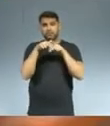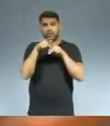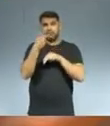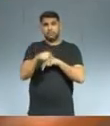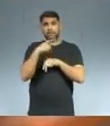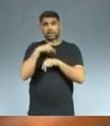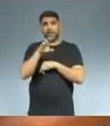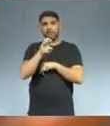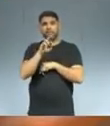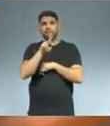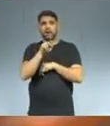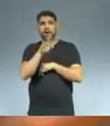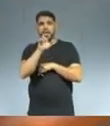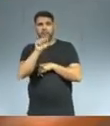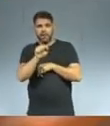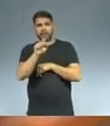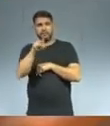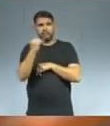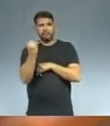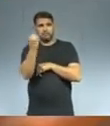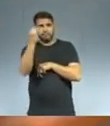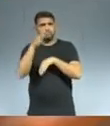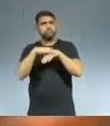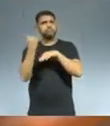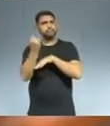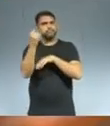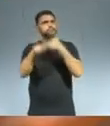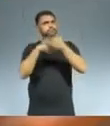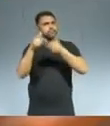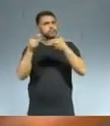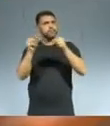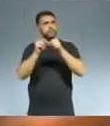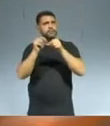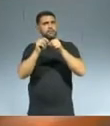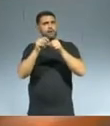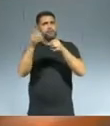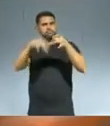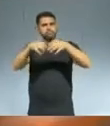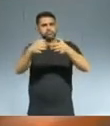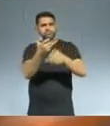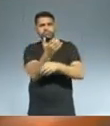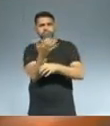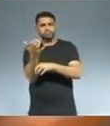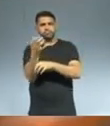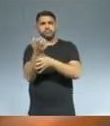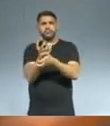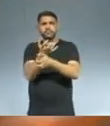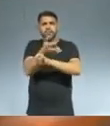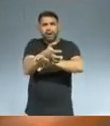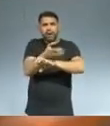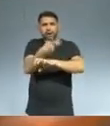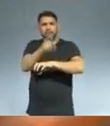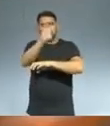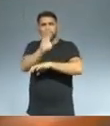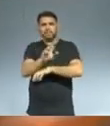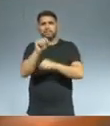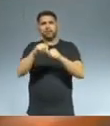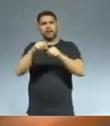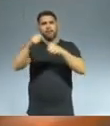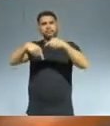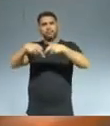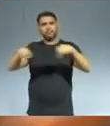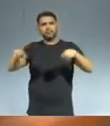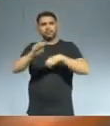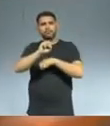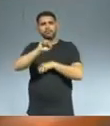Não só pela nossa Embrapa que teve um papel decisivo por exemplo a ocupação do cerrado brasileiro na produção de soja